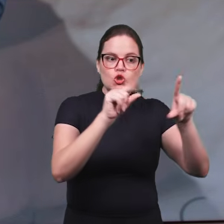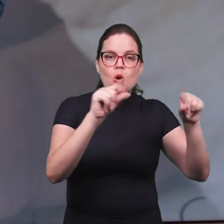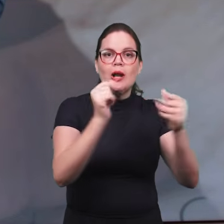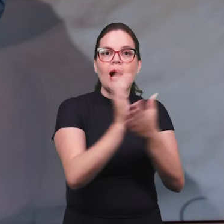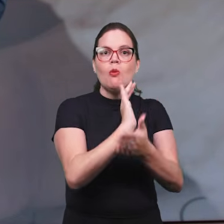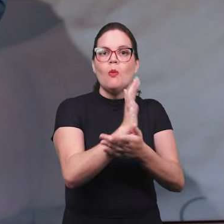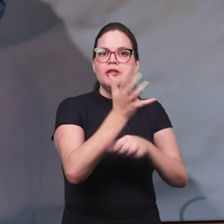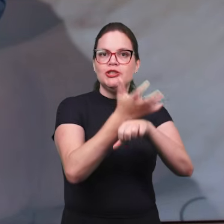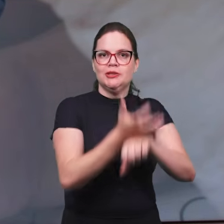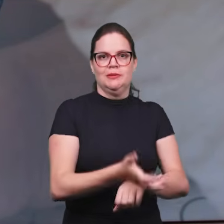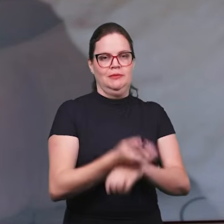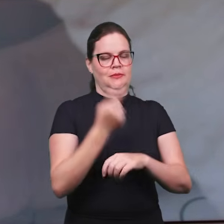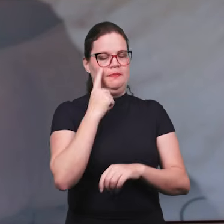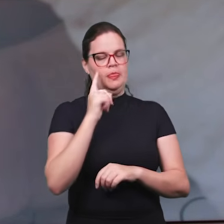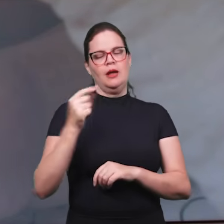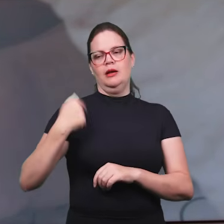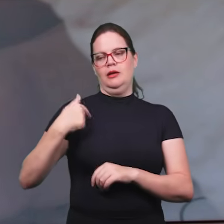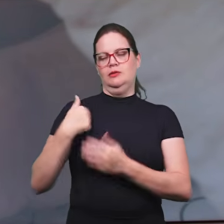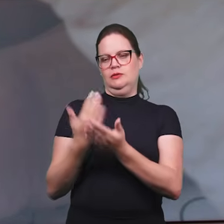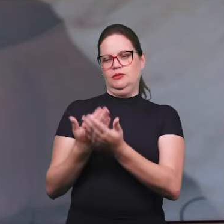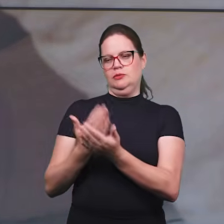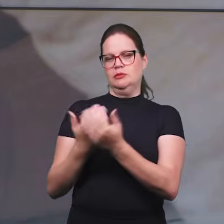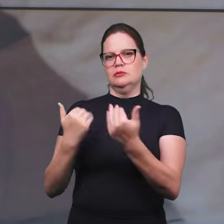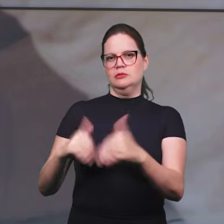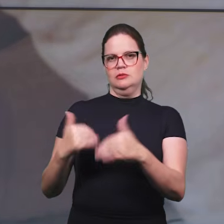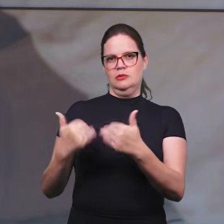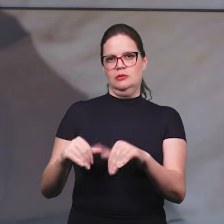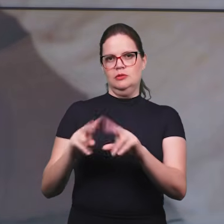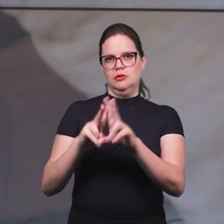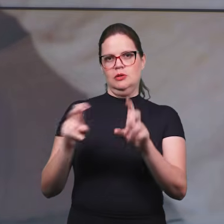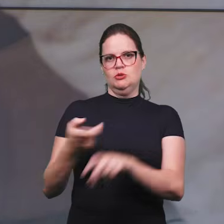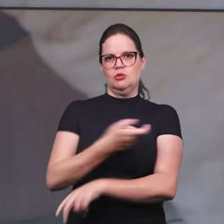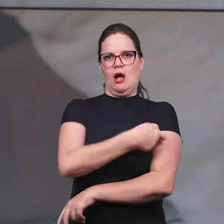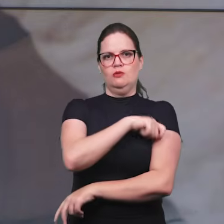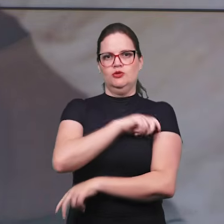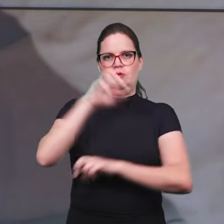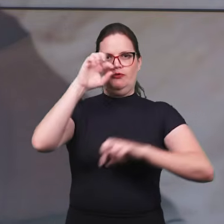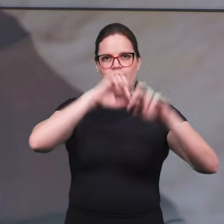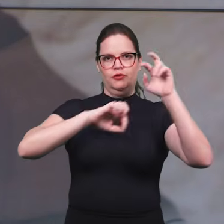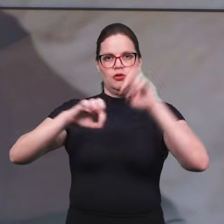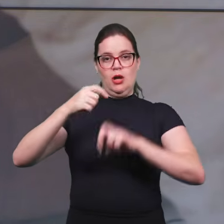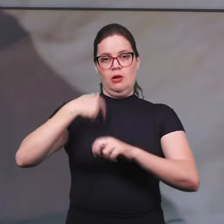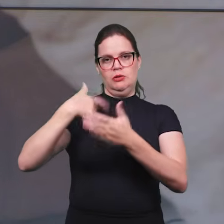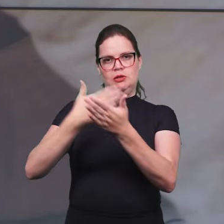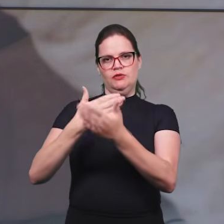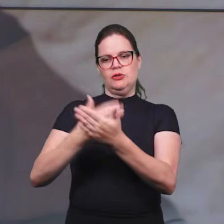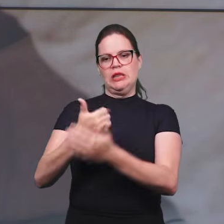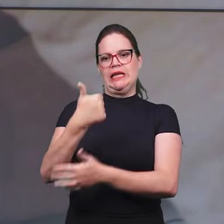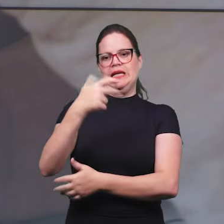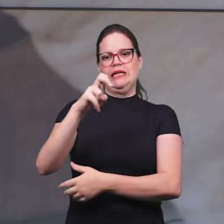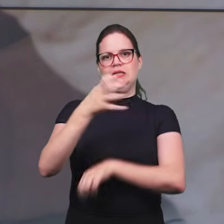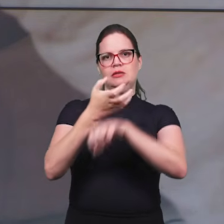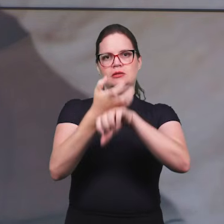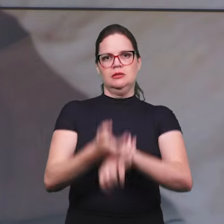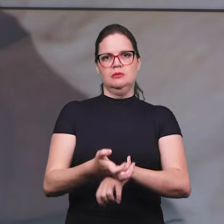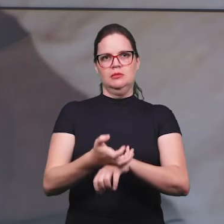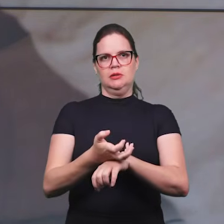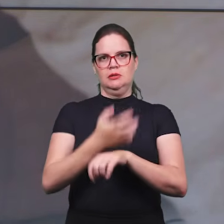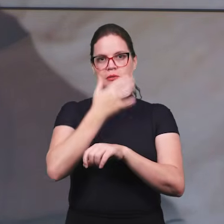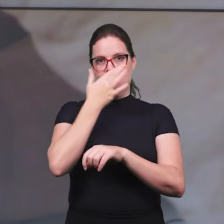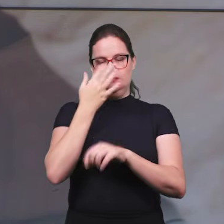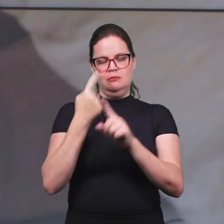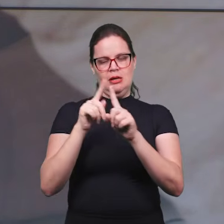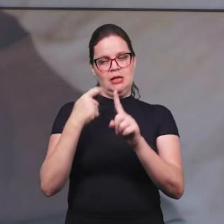Poucas disciplinas no início. Olha, quando eu estava estudando para o concurso de auditor fiscal, eu estava estudando 15